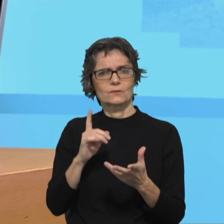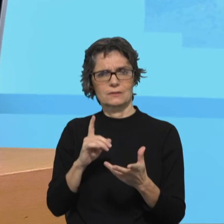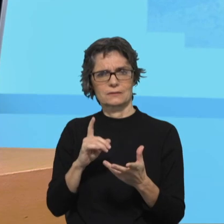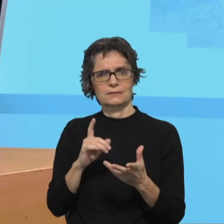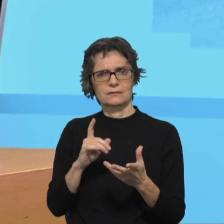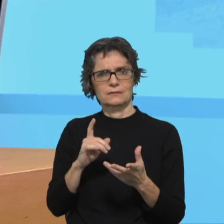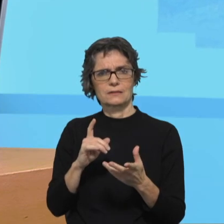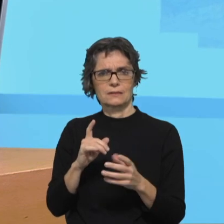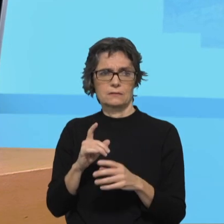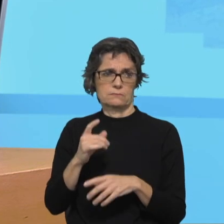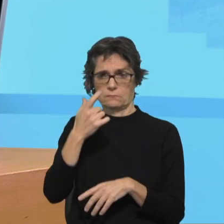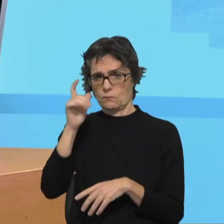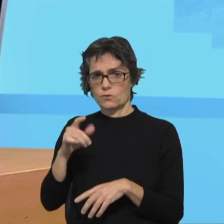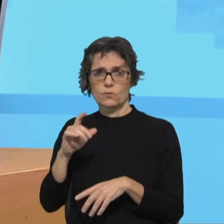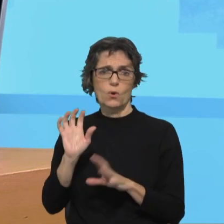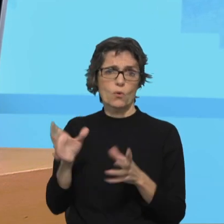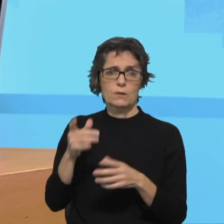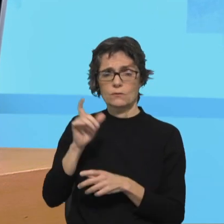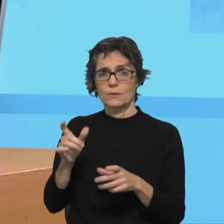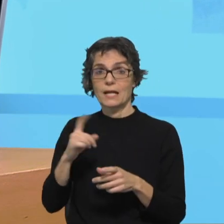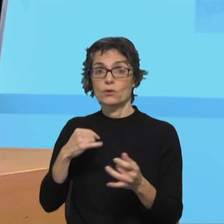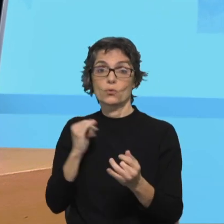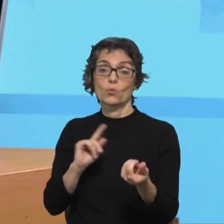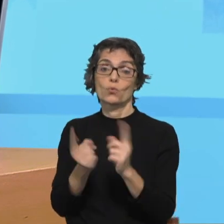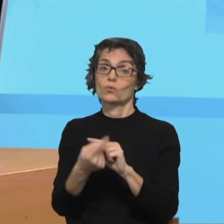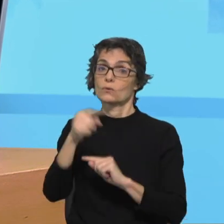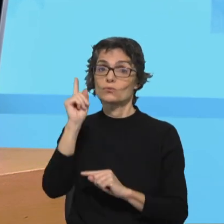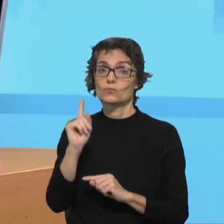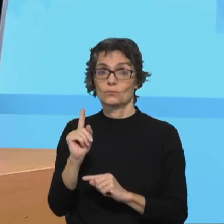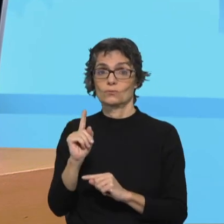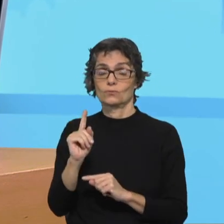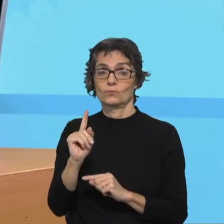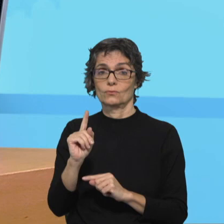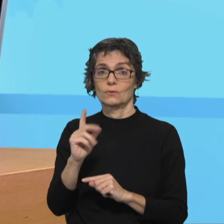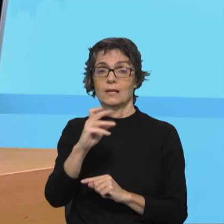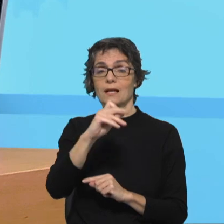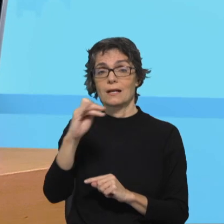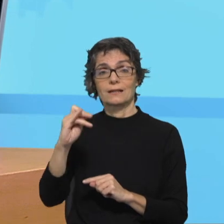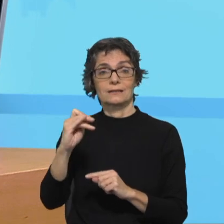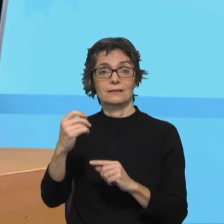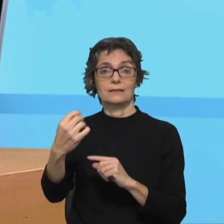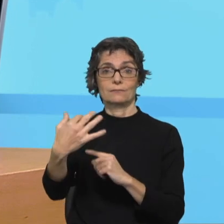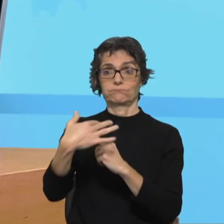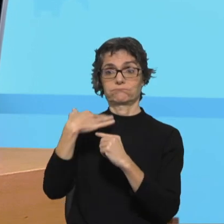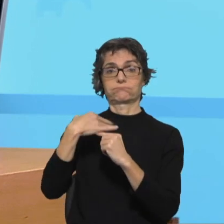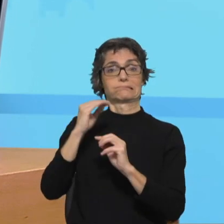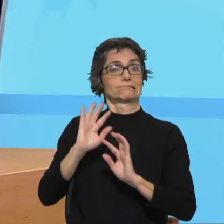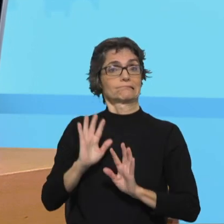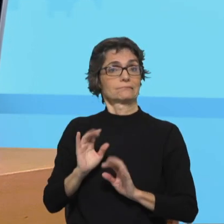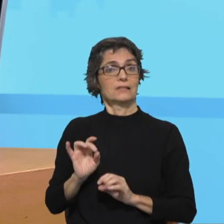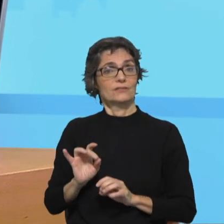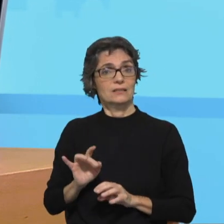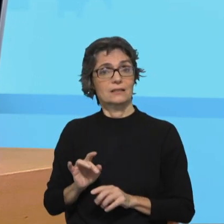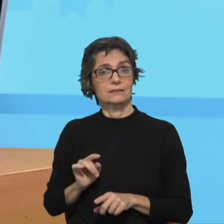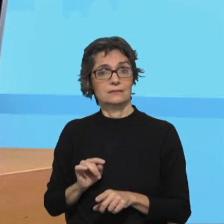pessoa, pelas comunidades humanas e não contraiam, não deixar-se influenciar por eles. Quer dizer, no fundo, acabam por não ser